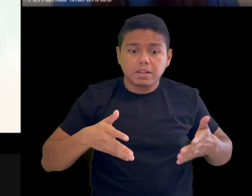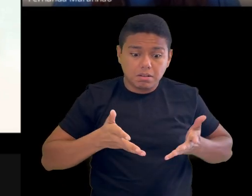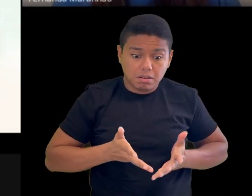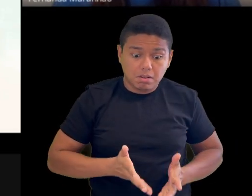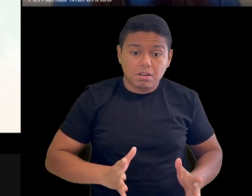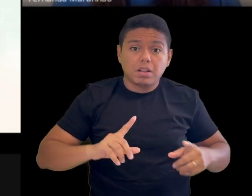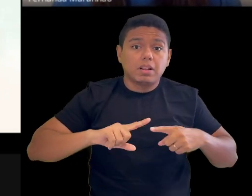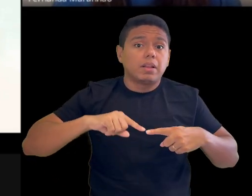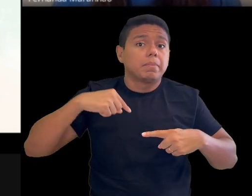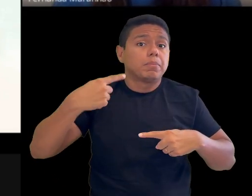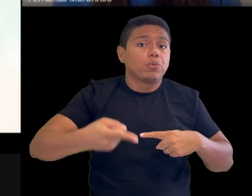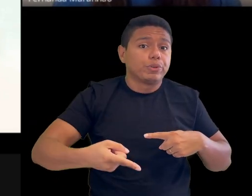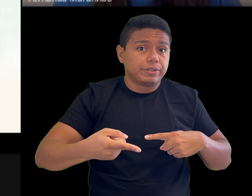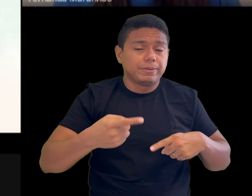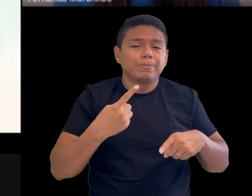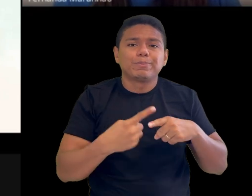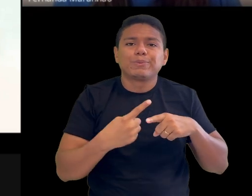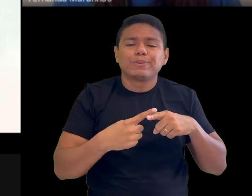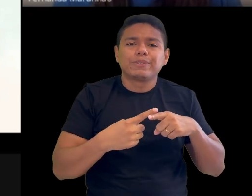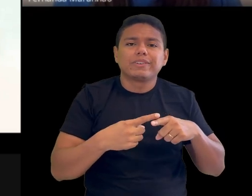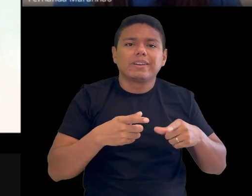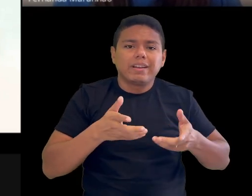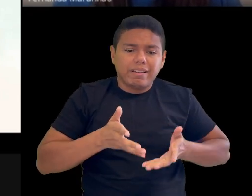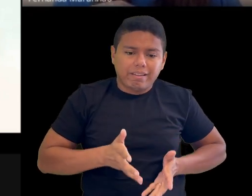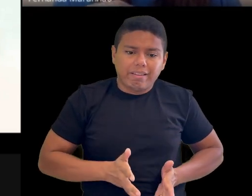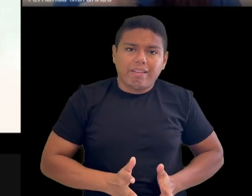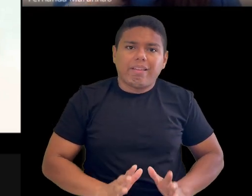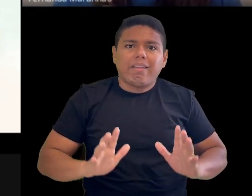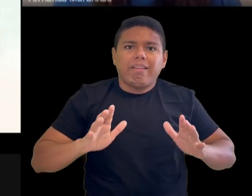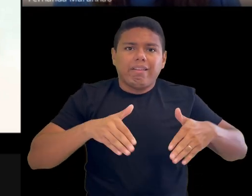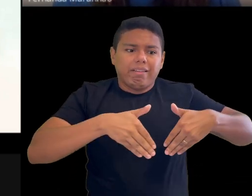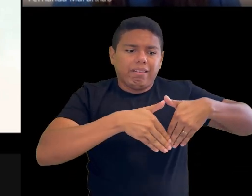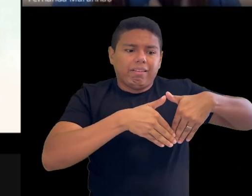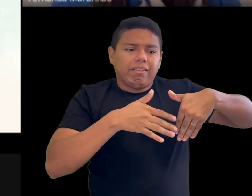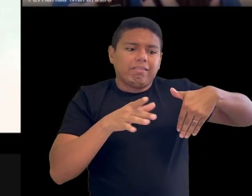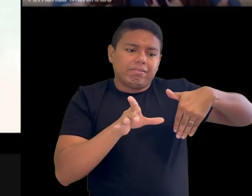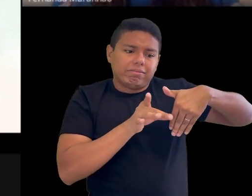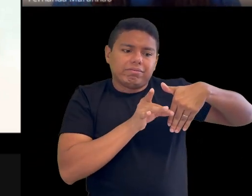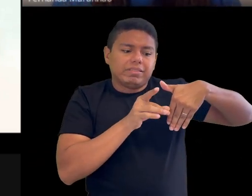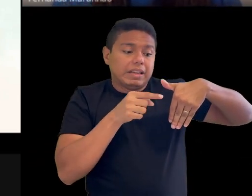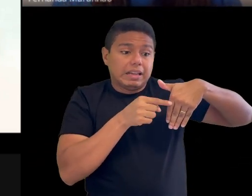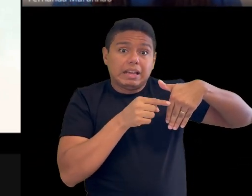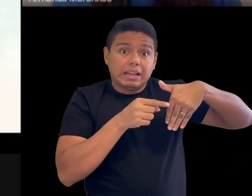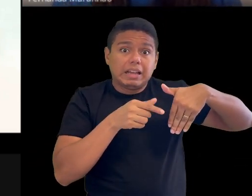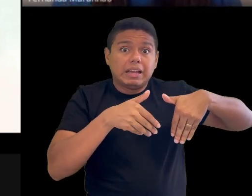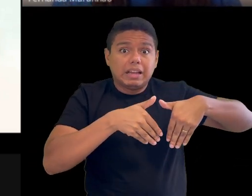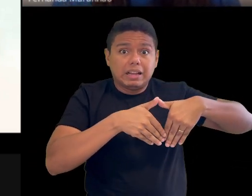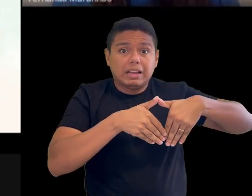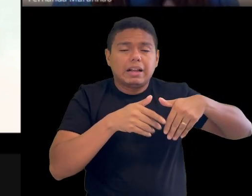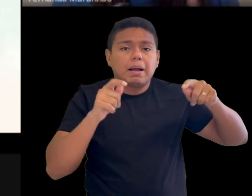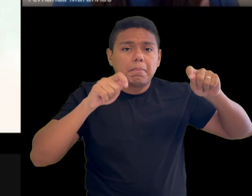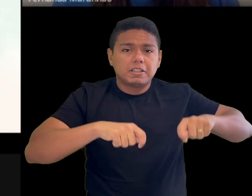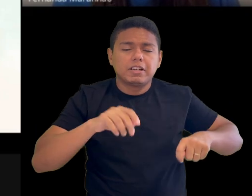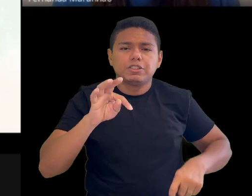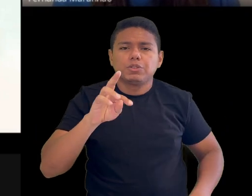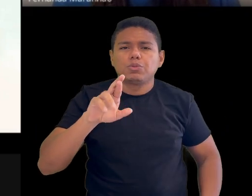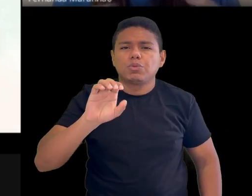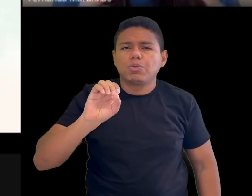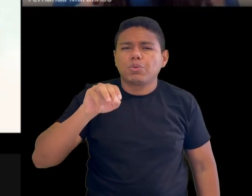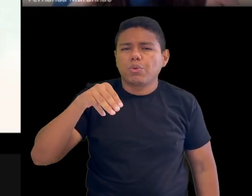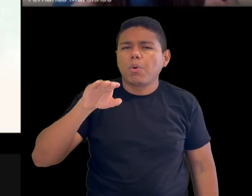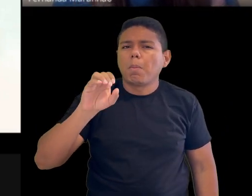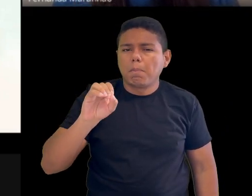fica retida nesse útero, que perde a sua capacidade de trombo e miotamponagem, entrando em